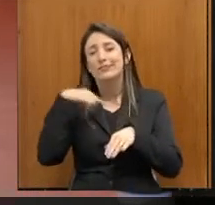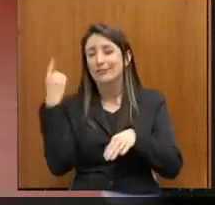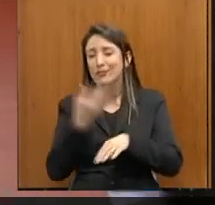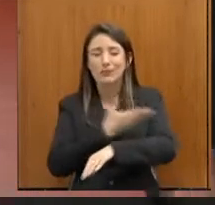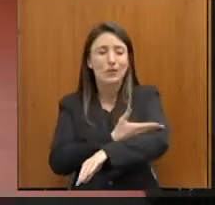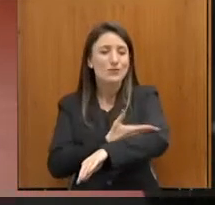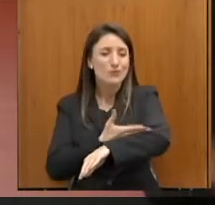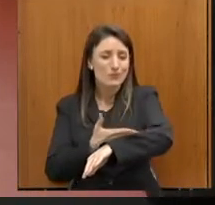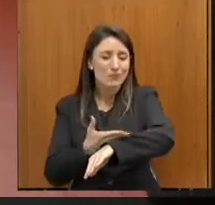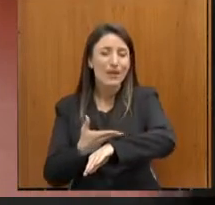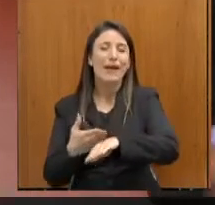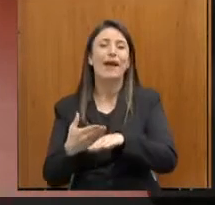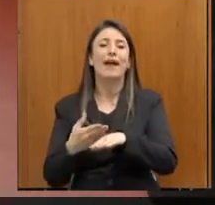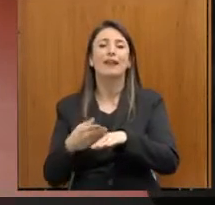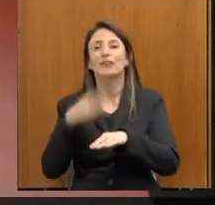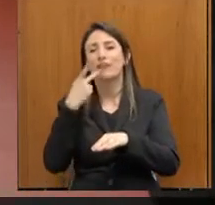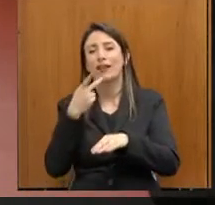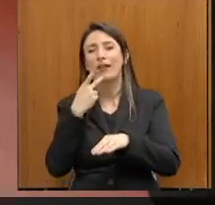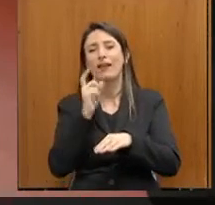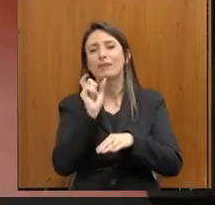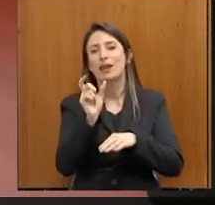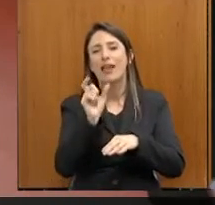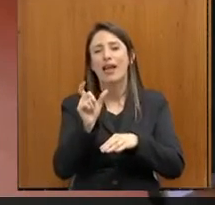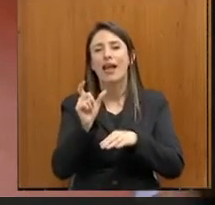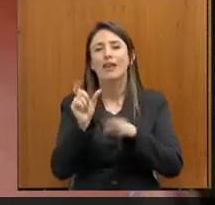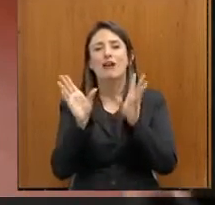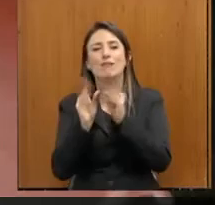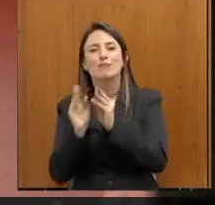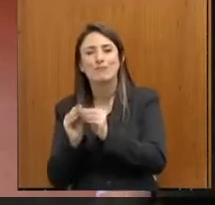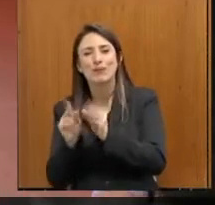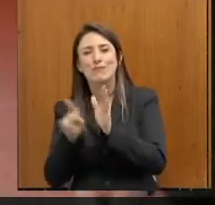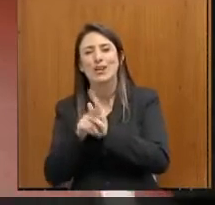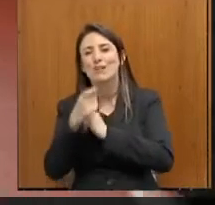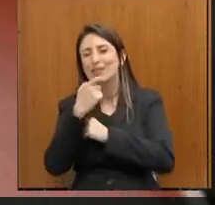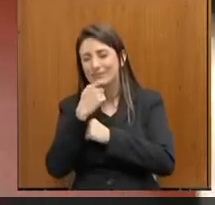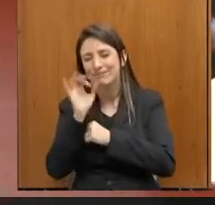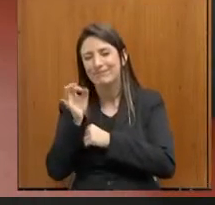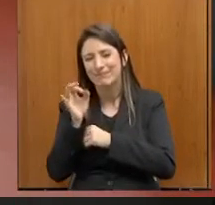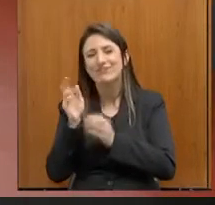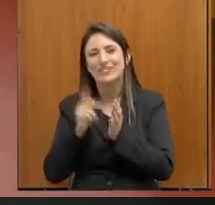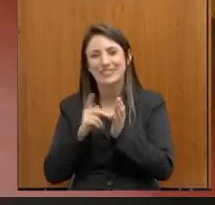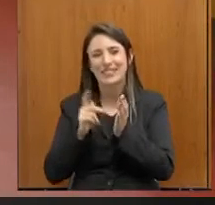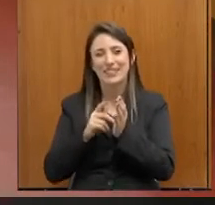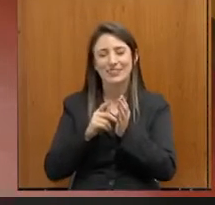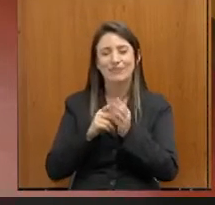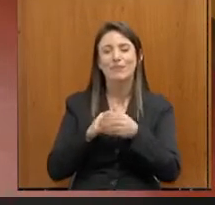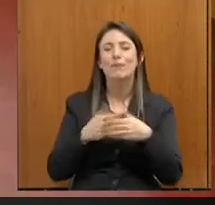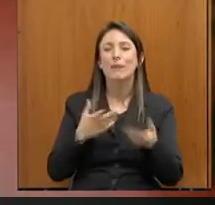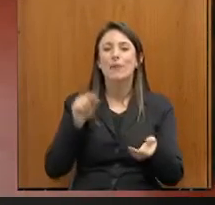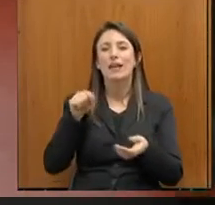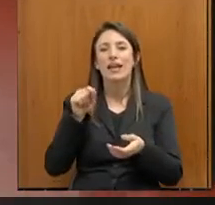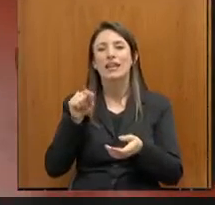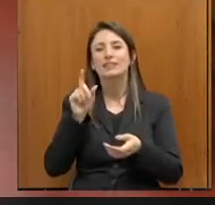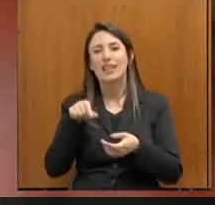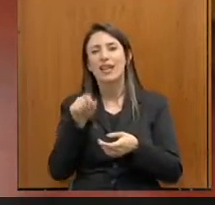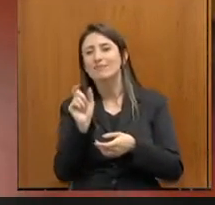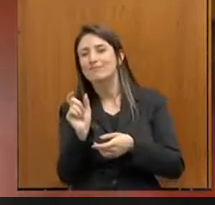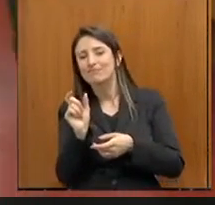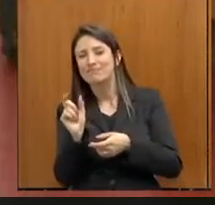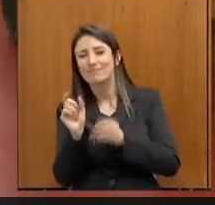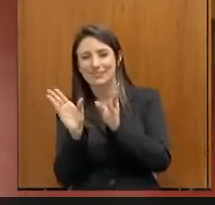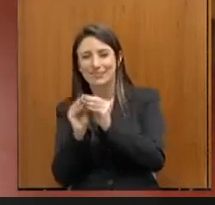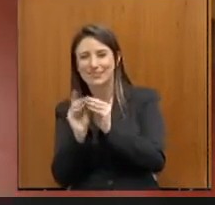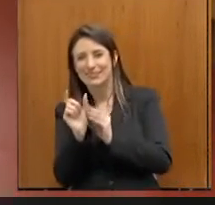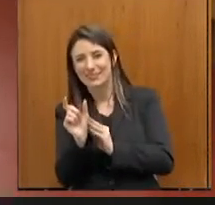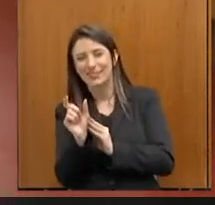né um algumas siglas e essa é uma sigla hoje é que de fato implica